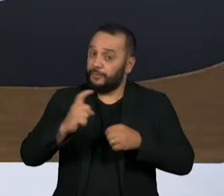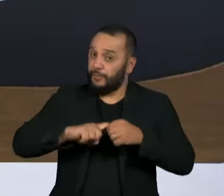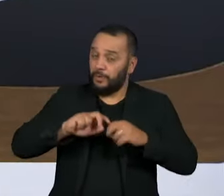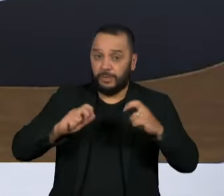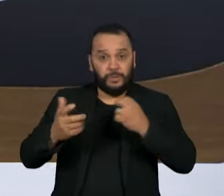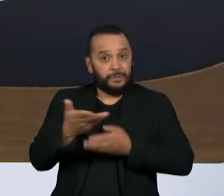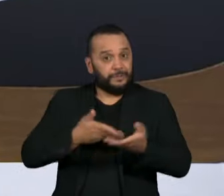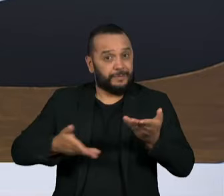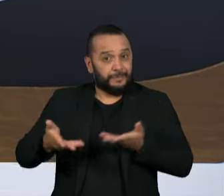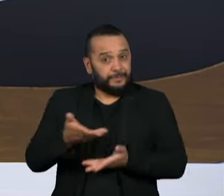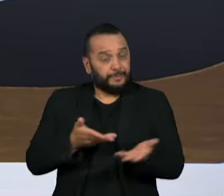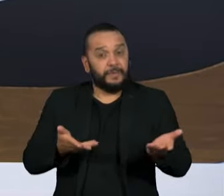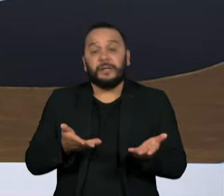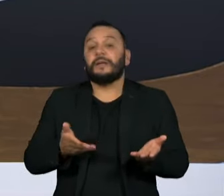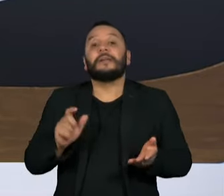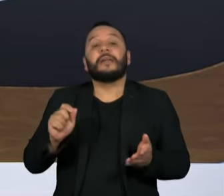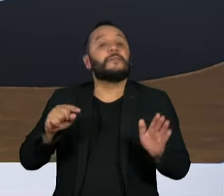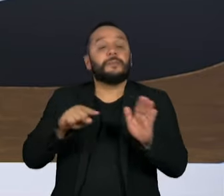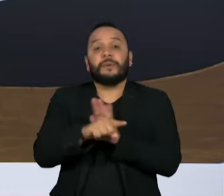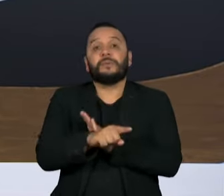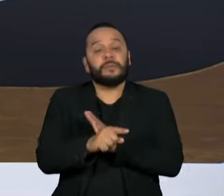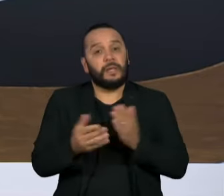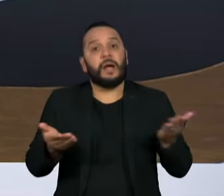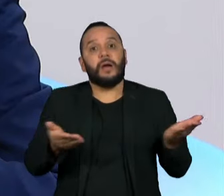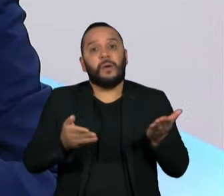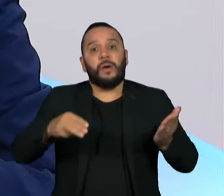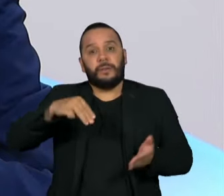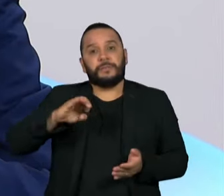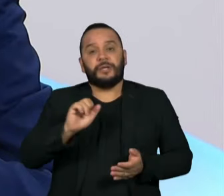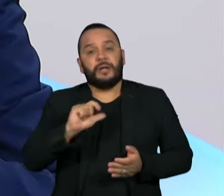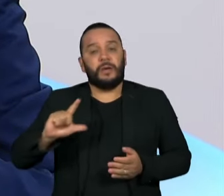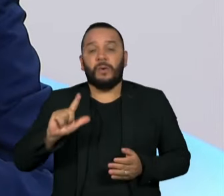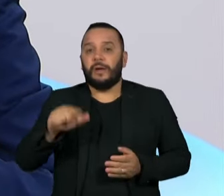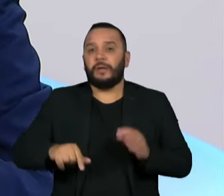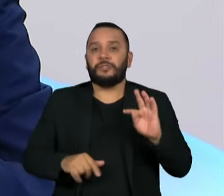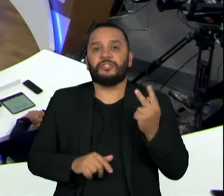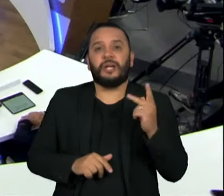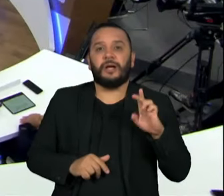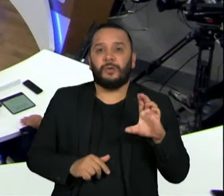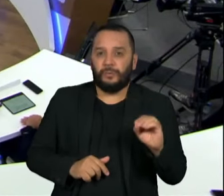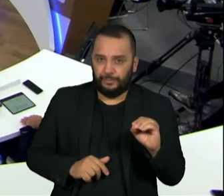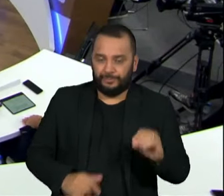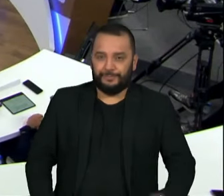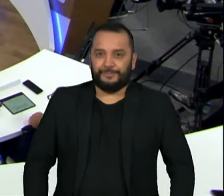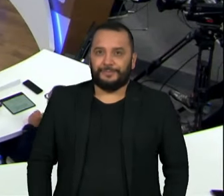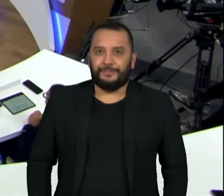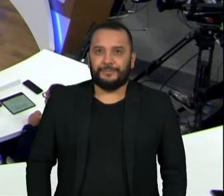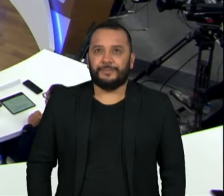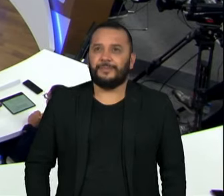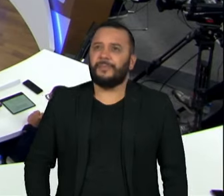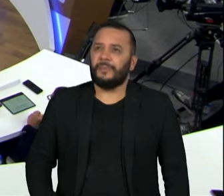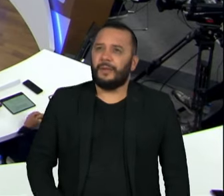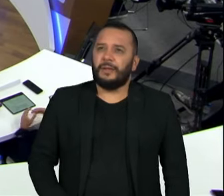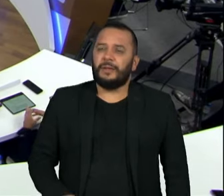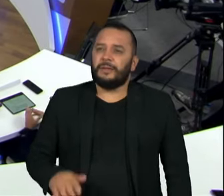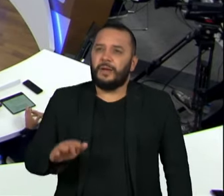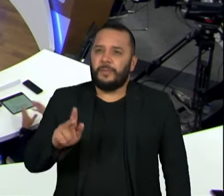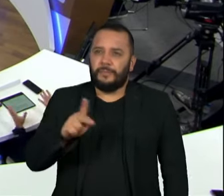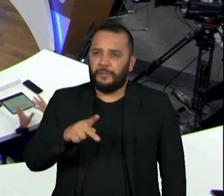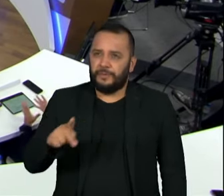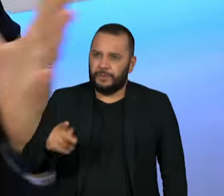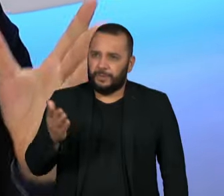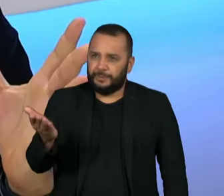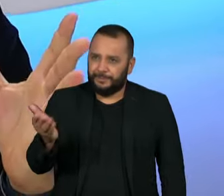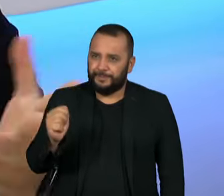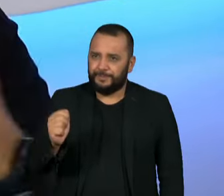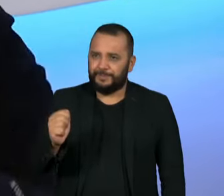Estamos de volta com Roda Viva e quem vai perguntar para o Michael Sandel agora é o Thiago Amparo. Professor,